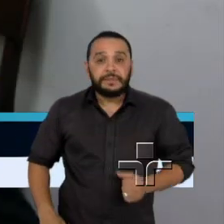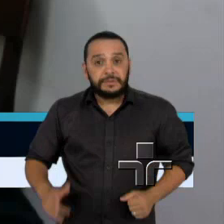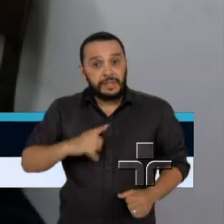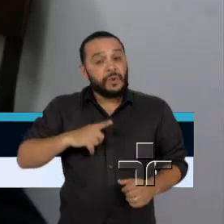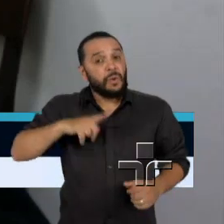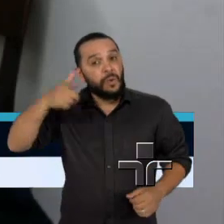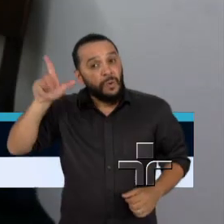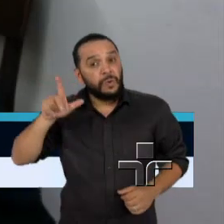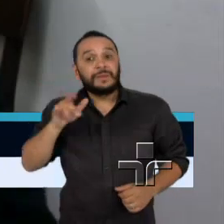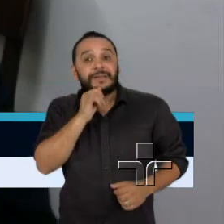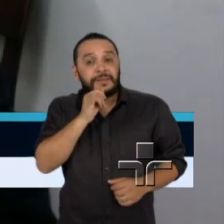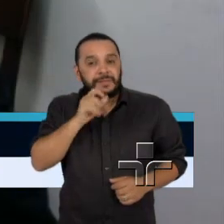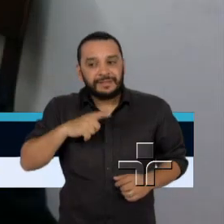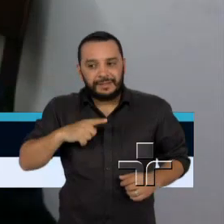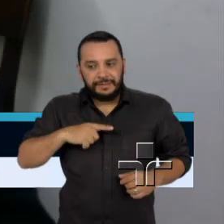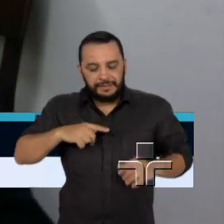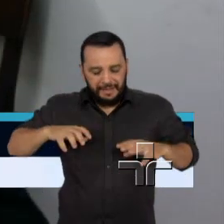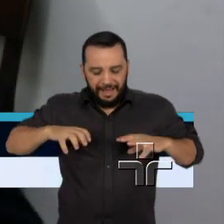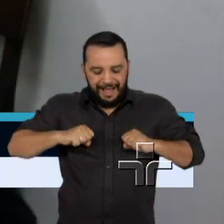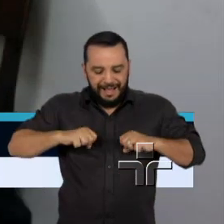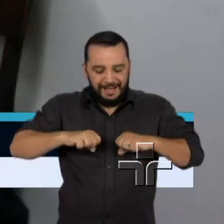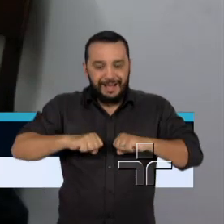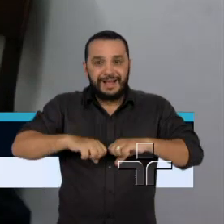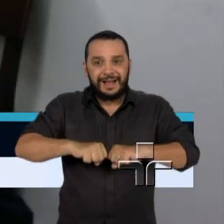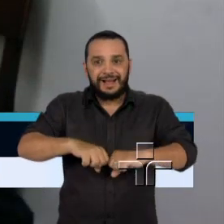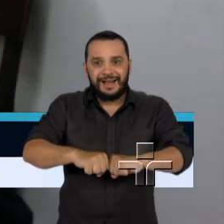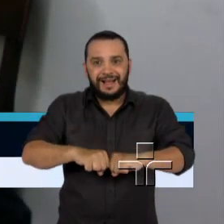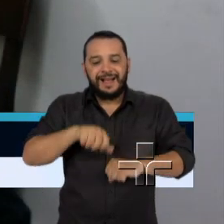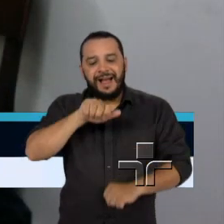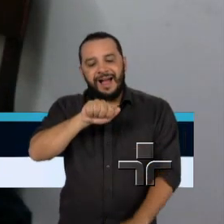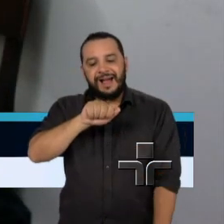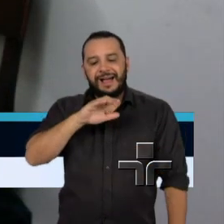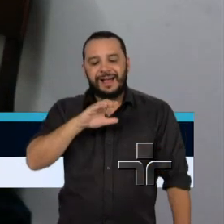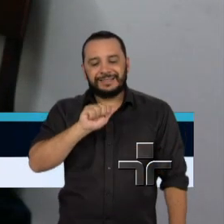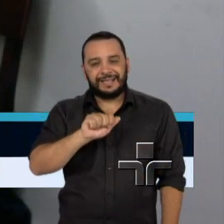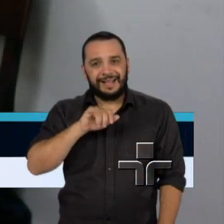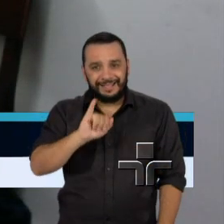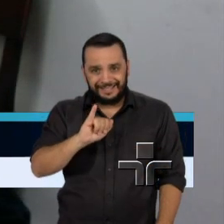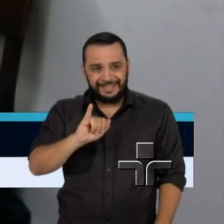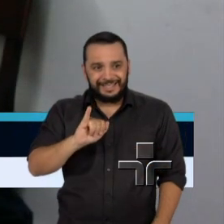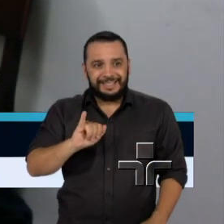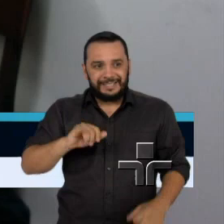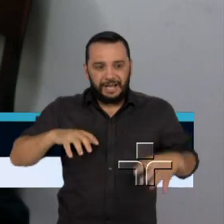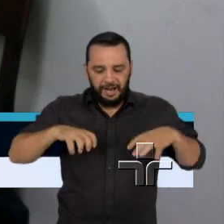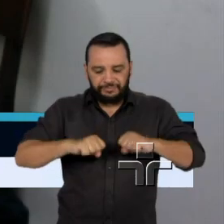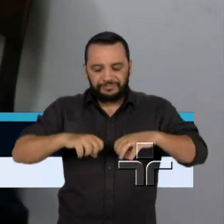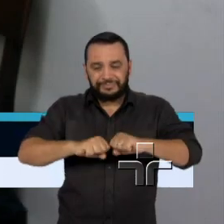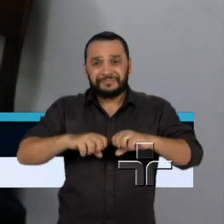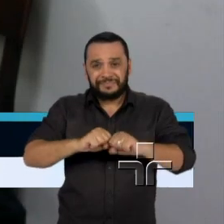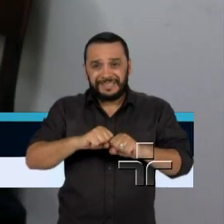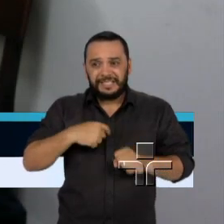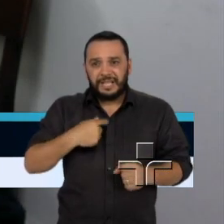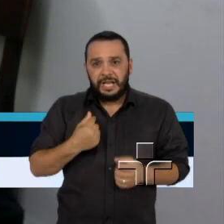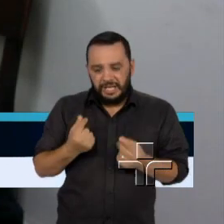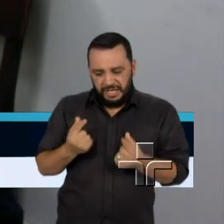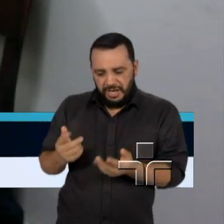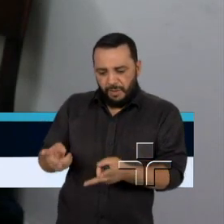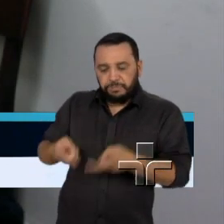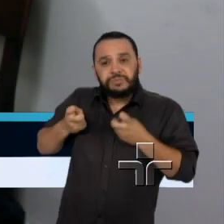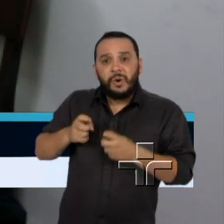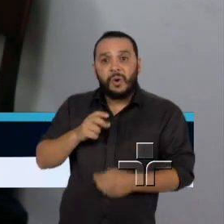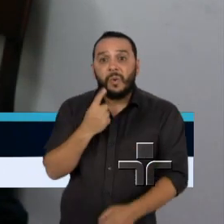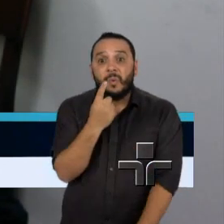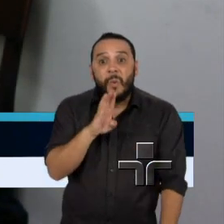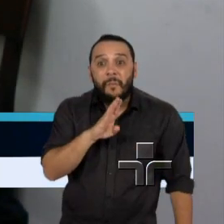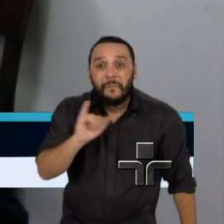é o açaí. O açaí traz para a região amazônica mais de $1 bilhão por ano, produzindo 250